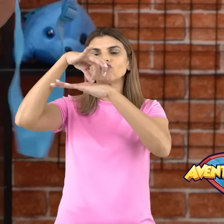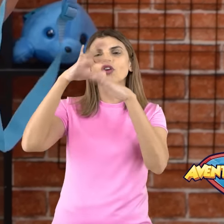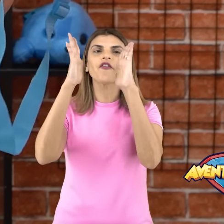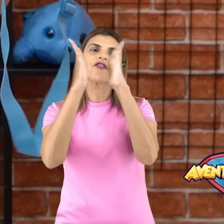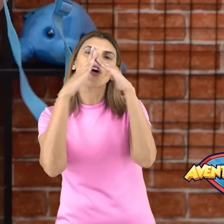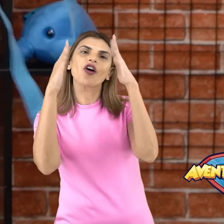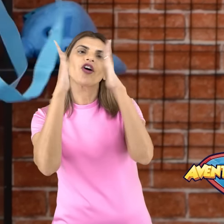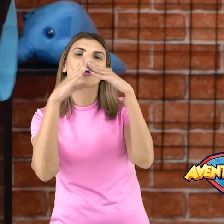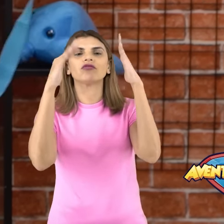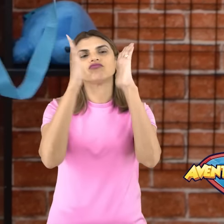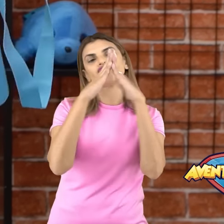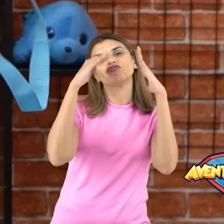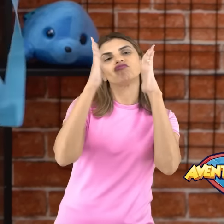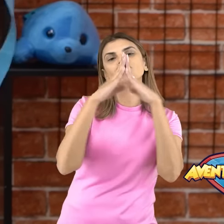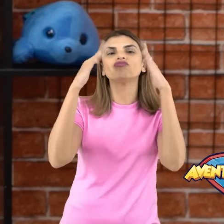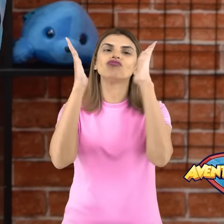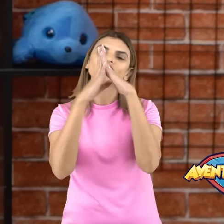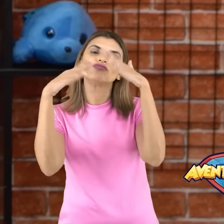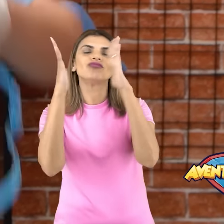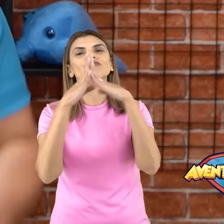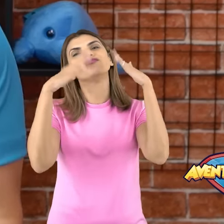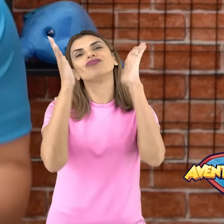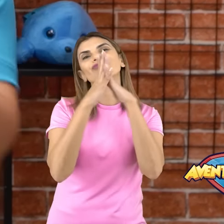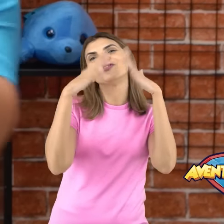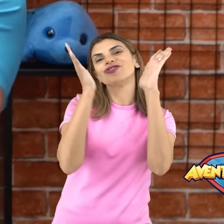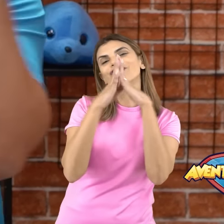Foquinha! Vai, Foquinha!